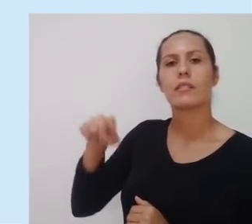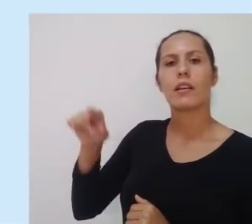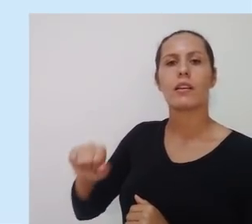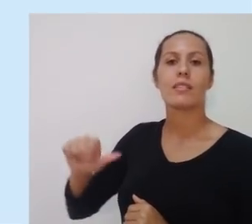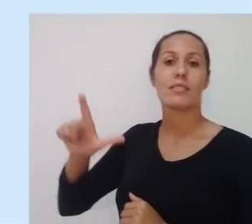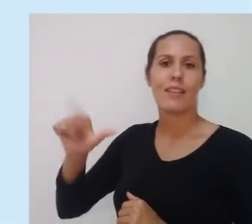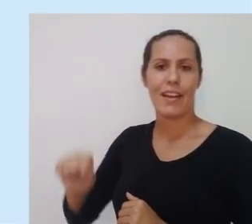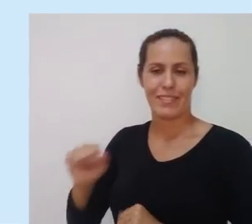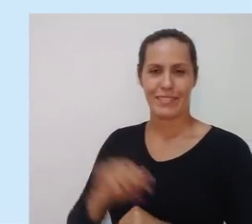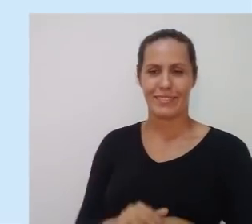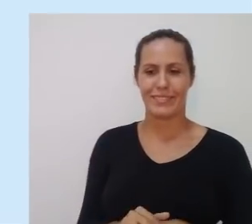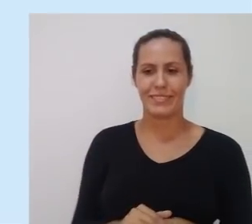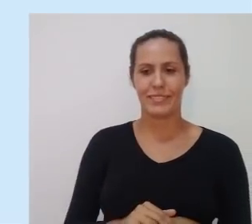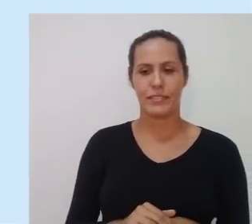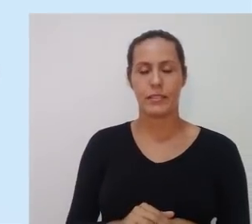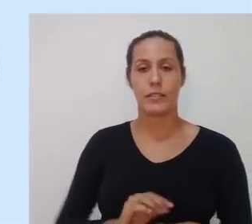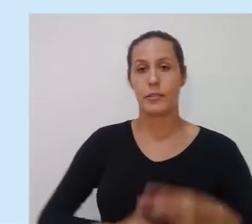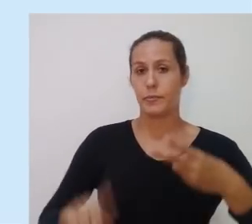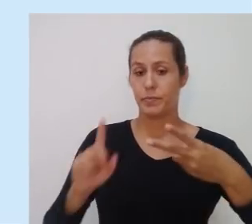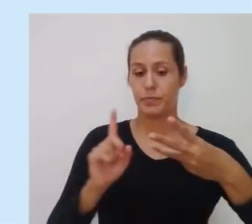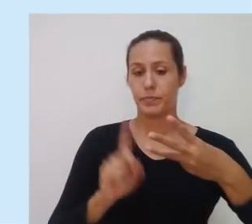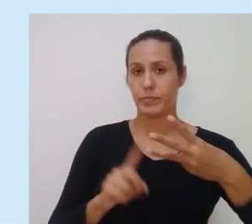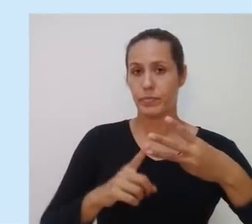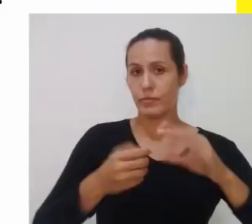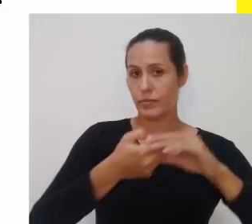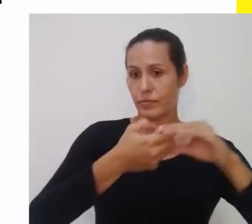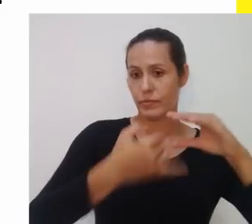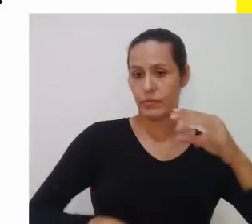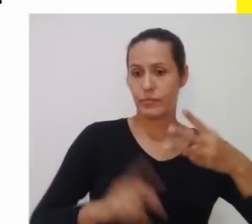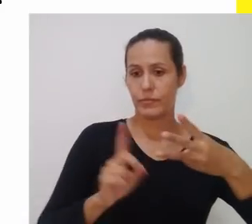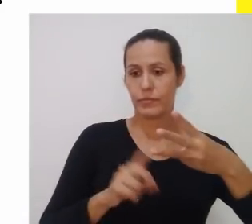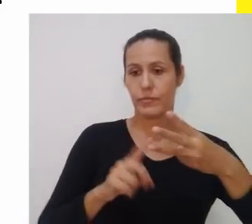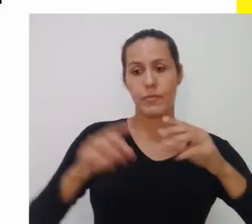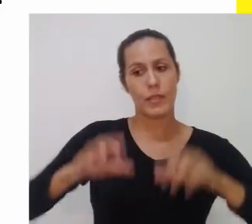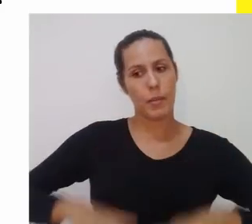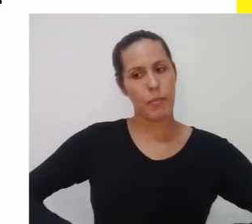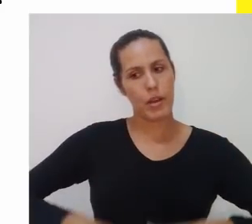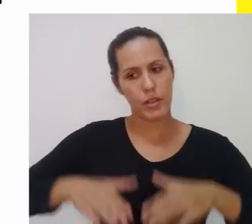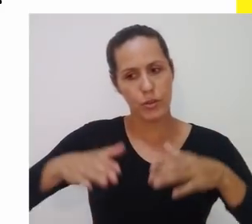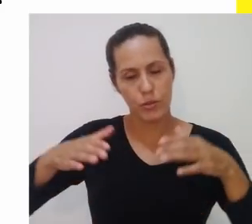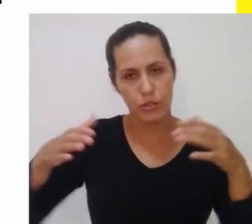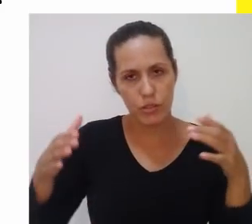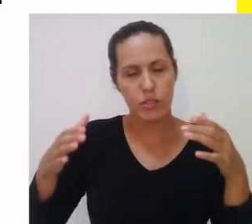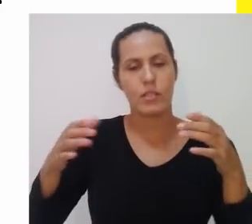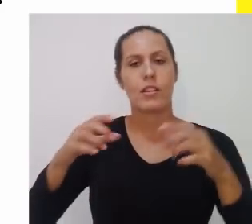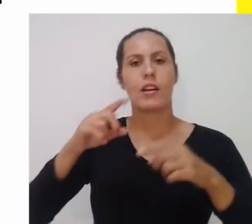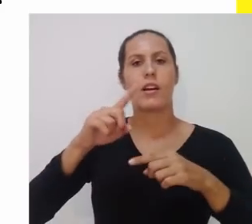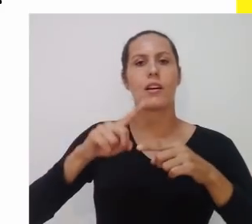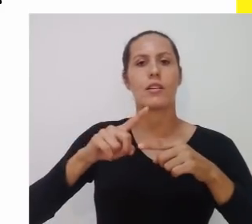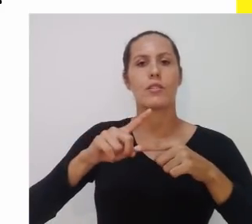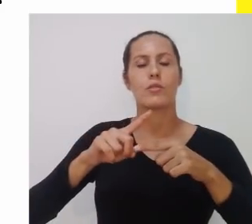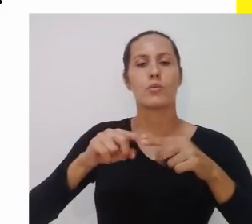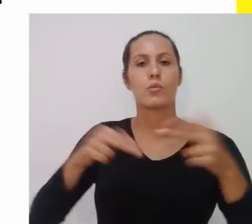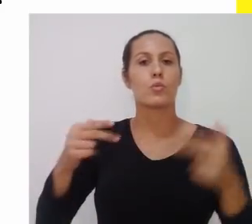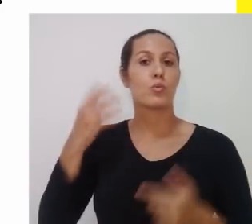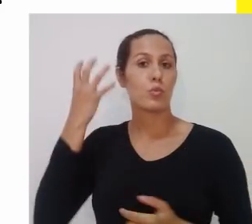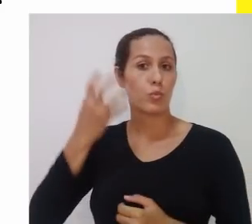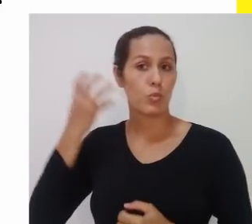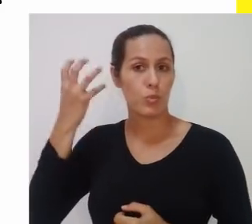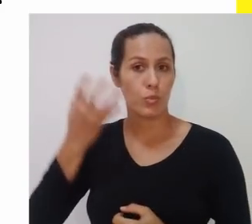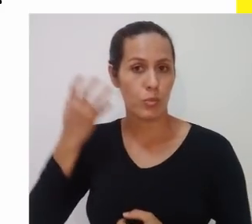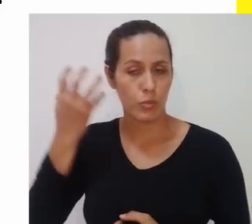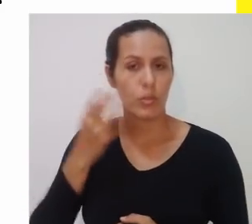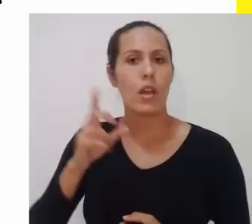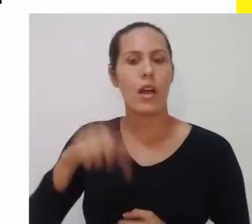é, como o nome já diz, na senzala. Terceira característica, a maioria dos instrumentos é